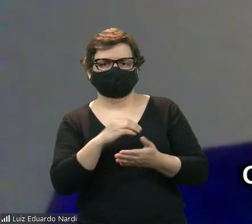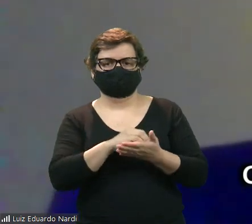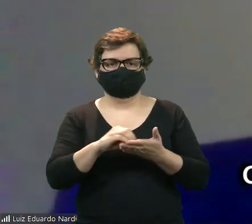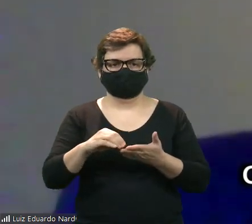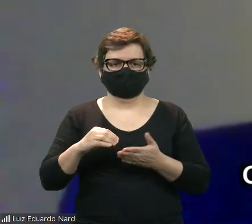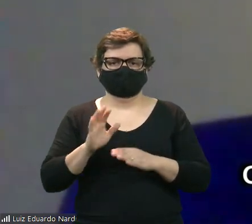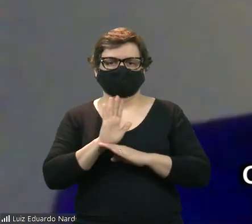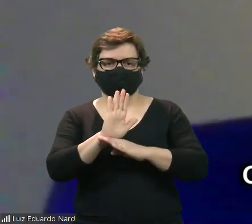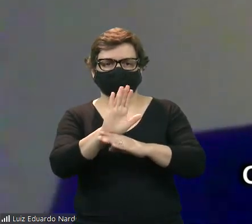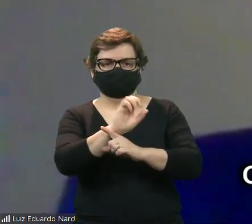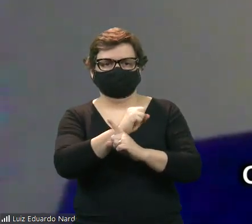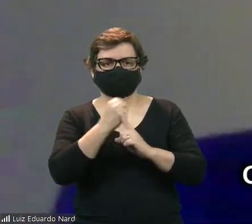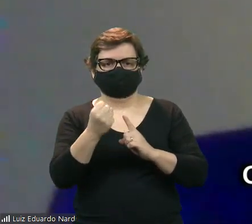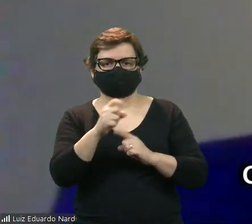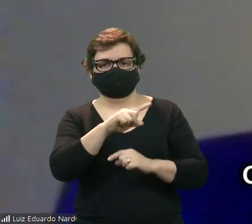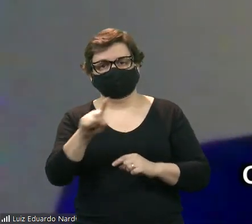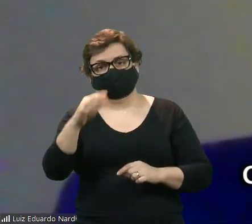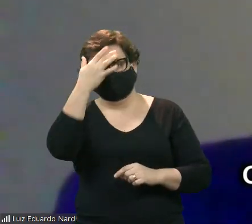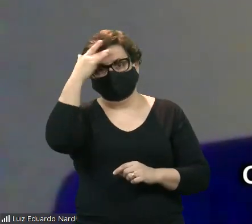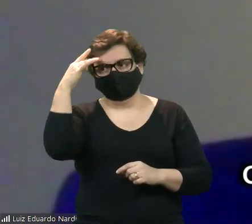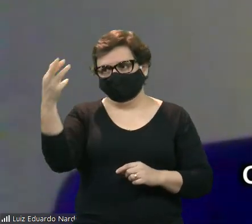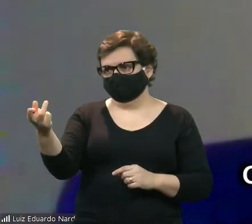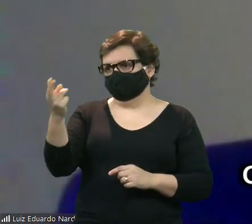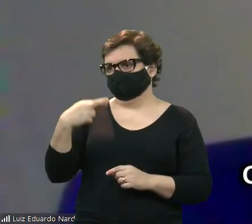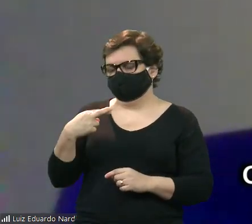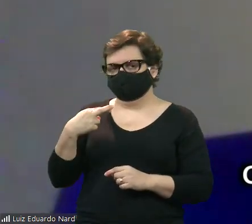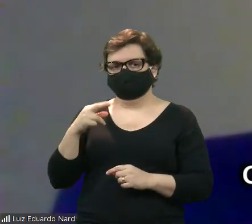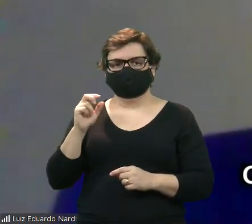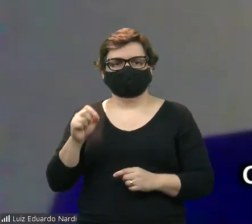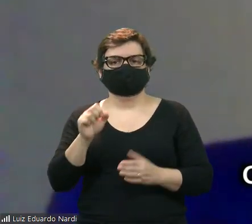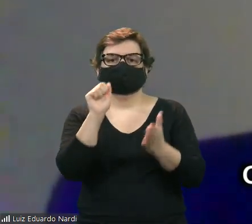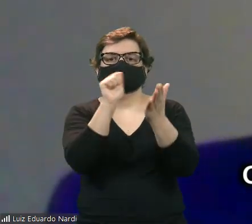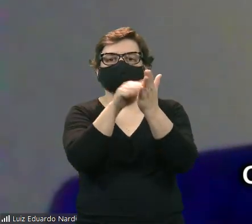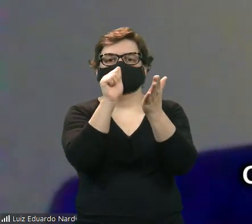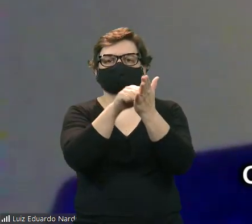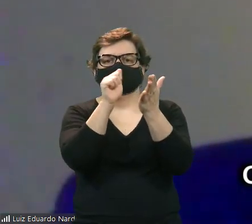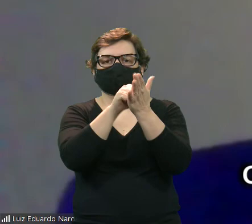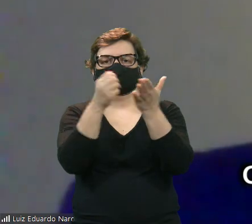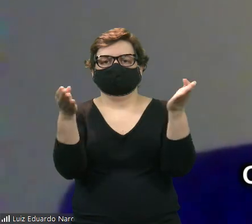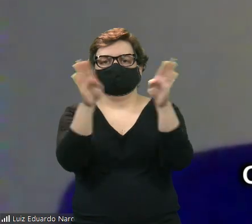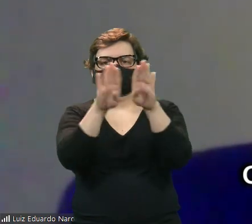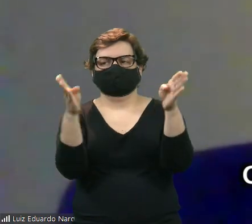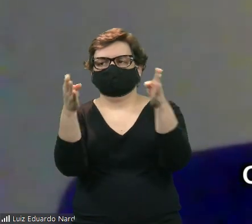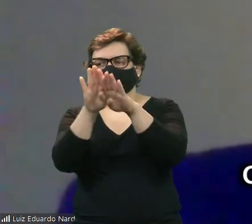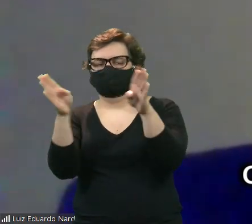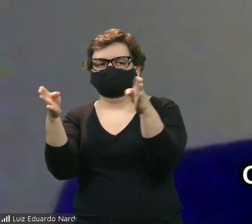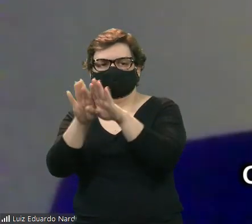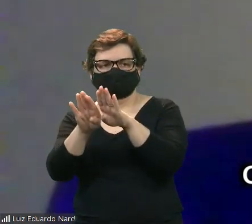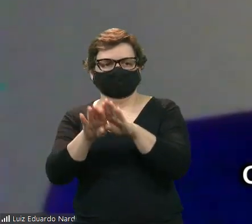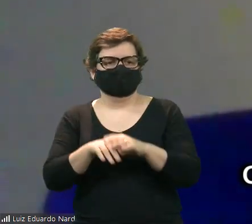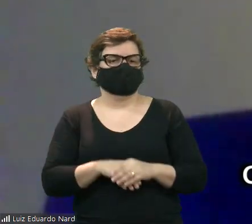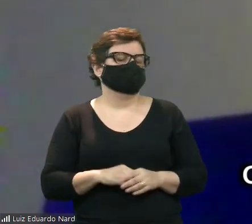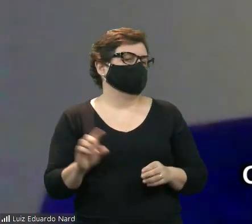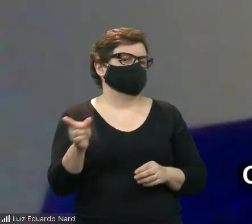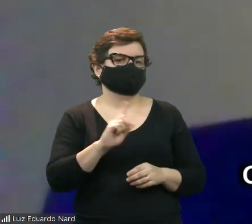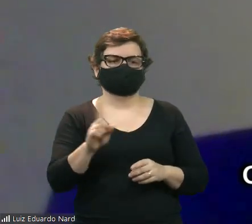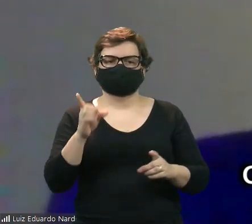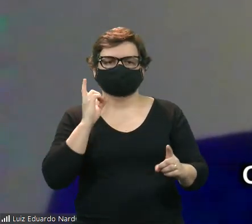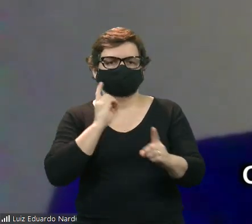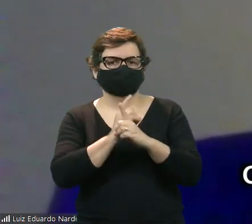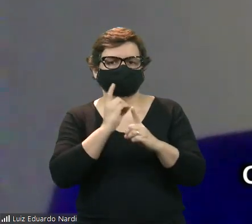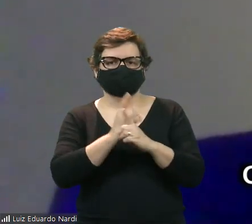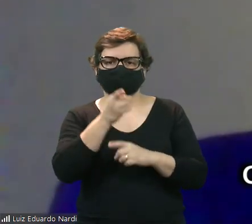Social. E essas pessoas respondem para mim que batem com a cara na porta, que não encontram